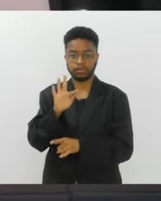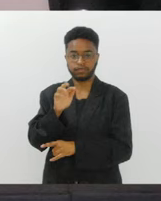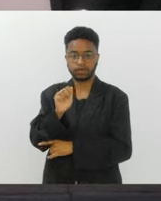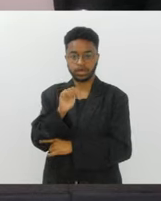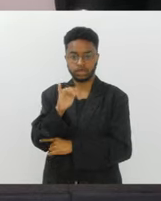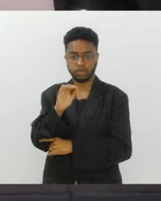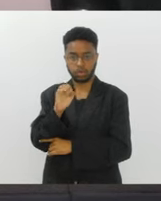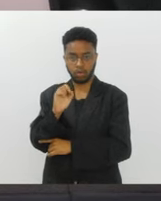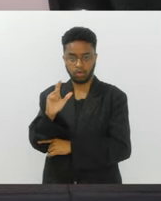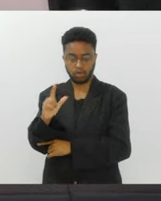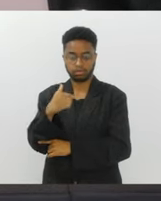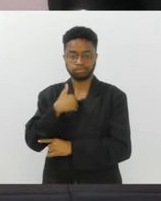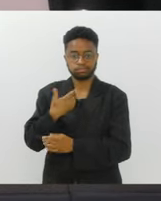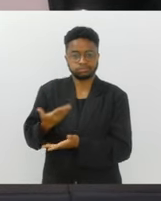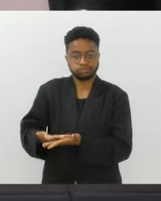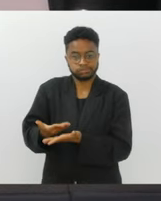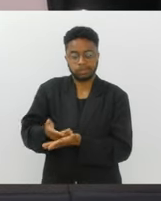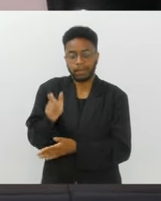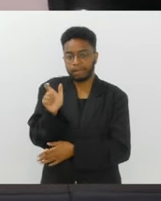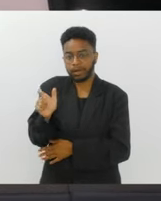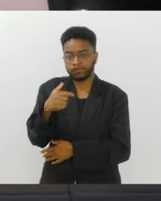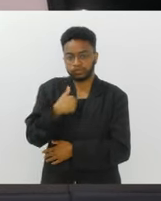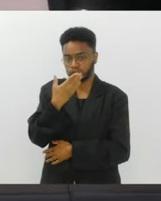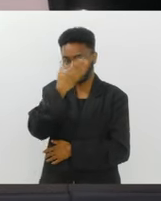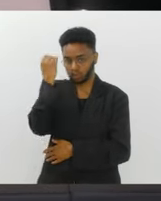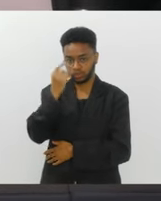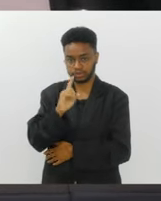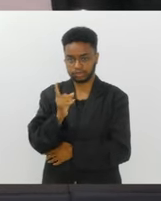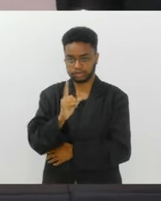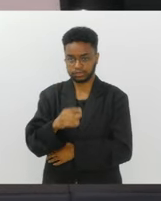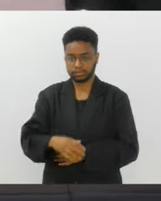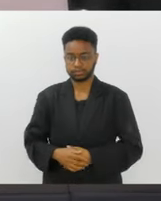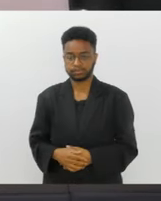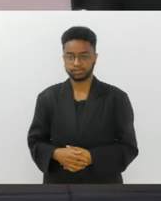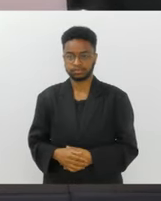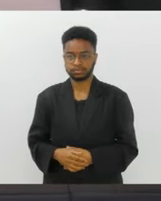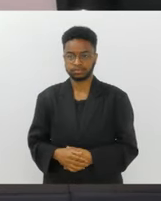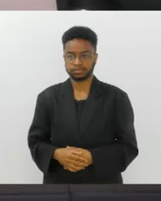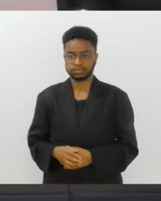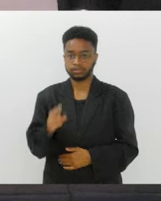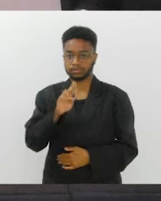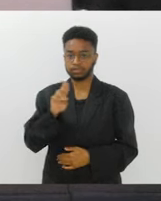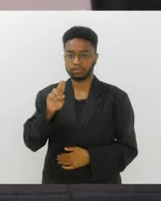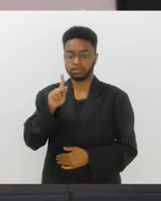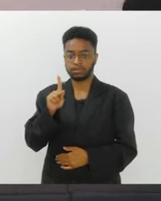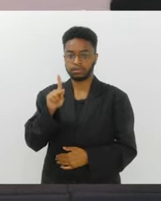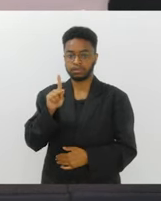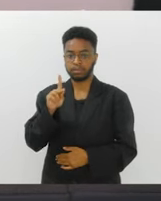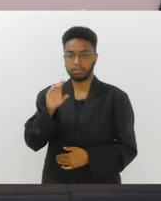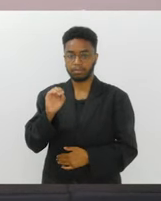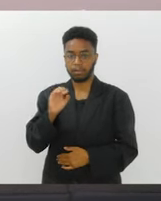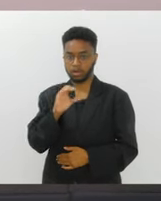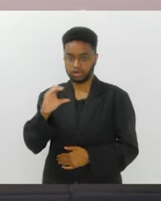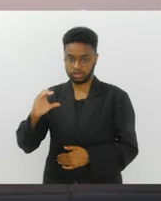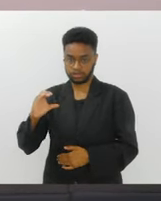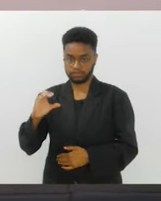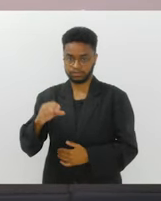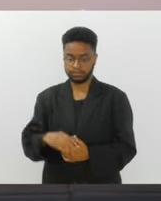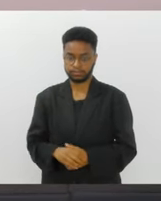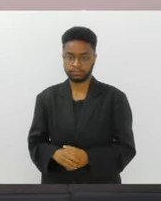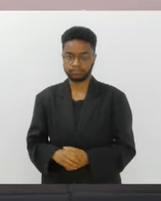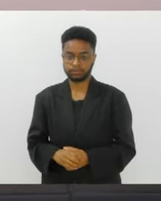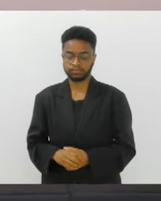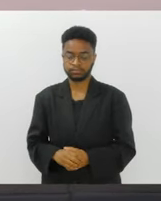uma sigla que jamais eu esqueci, chamada POCC, P-O-C-C,